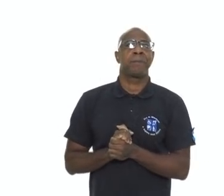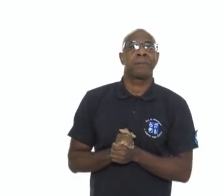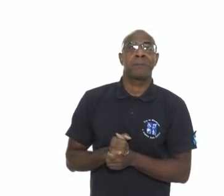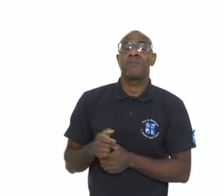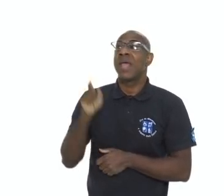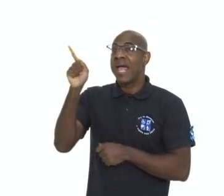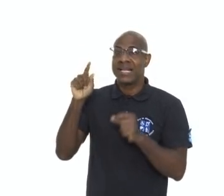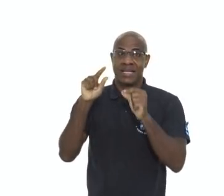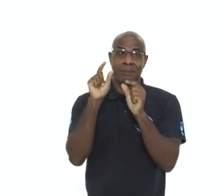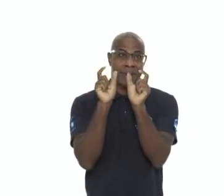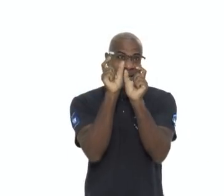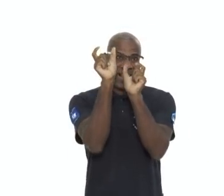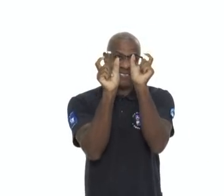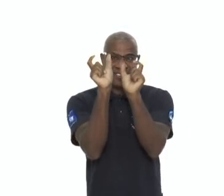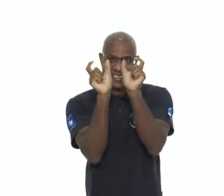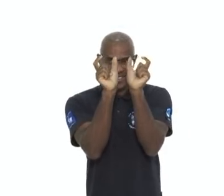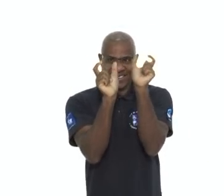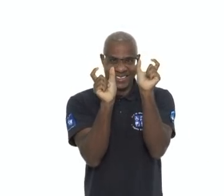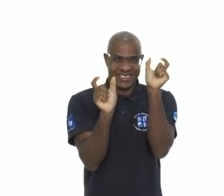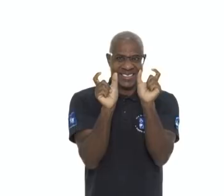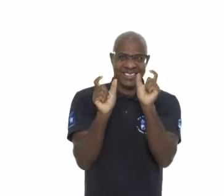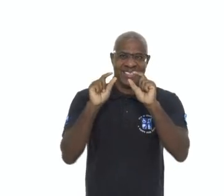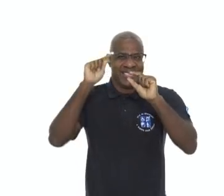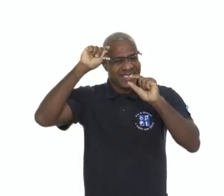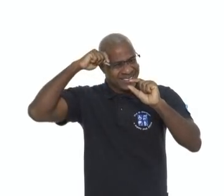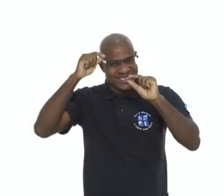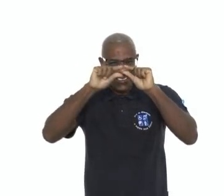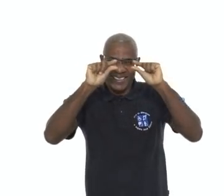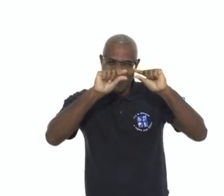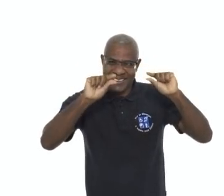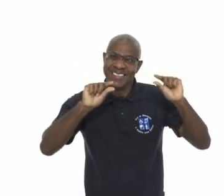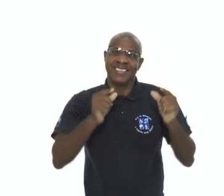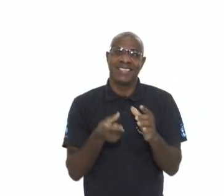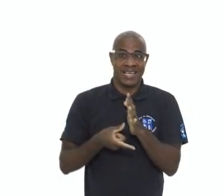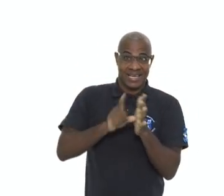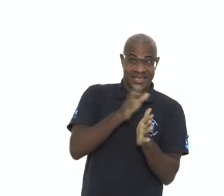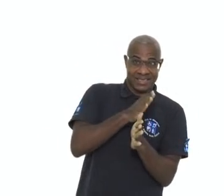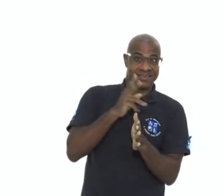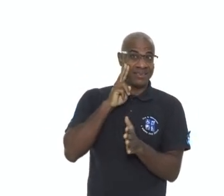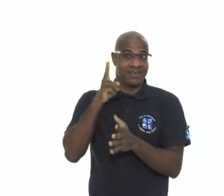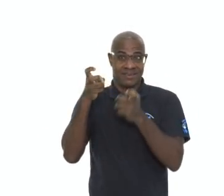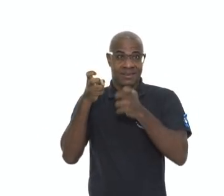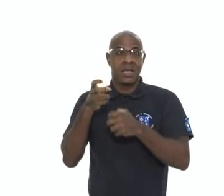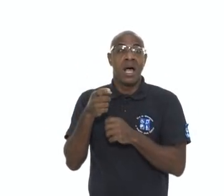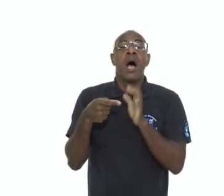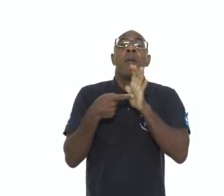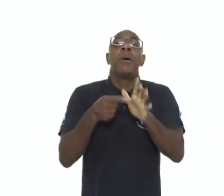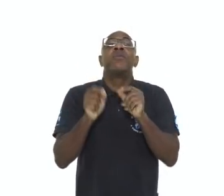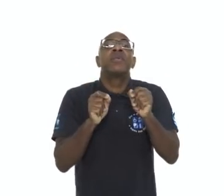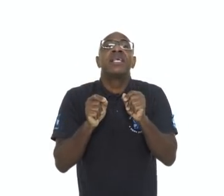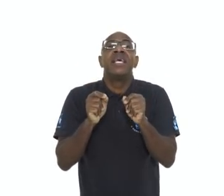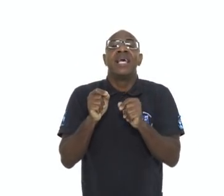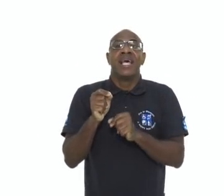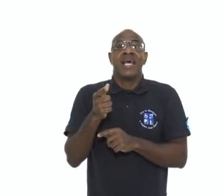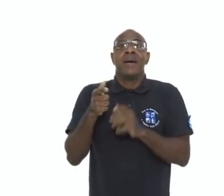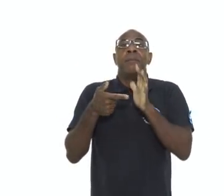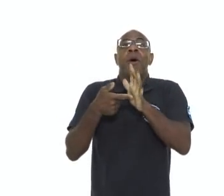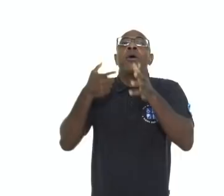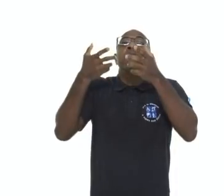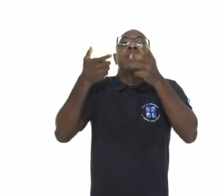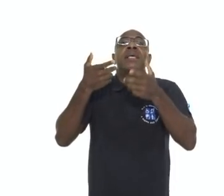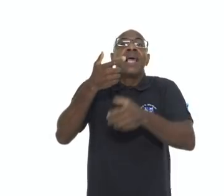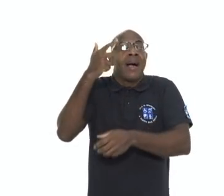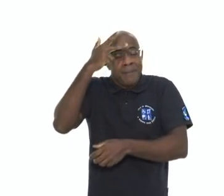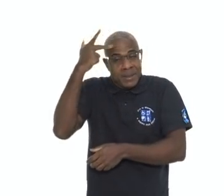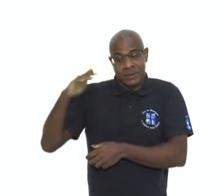essas palavras ali em destaque, elas revelam que ele era uma pessoa educada